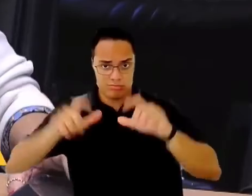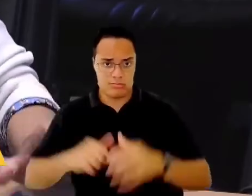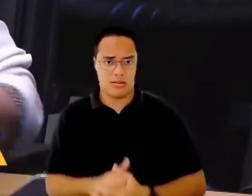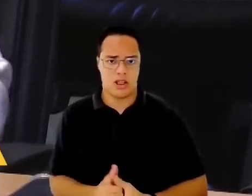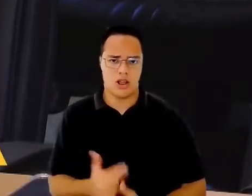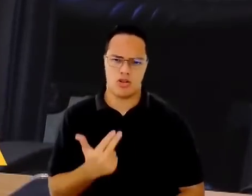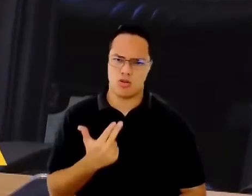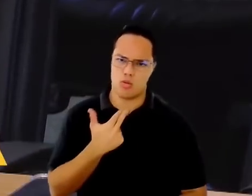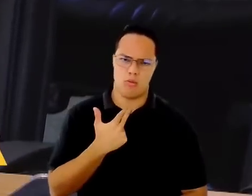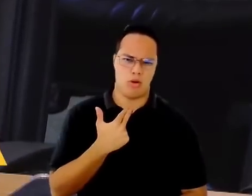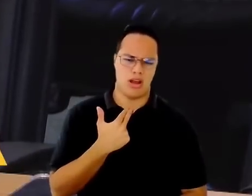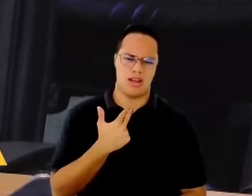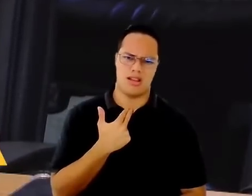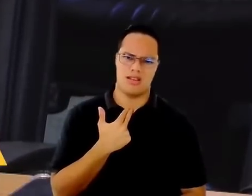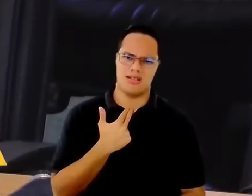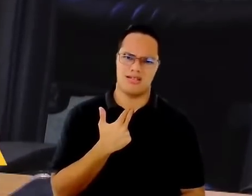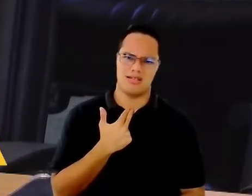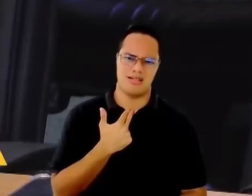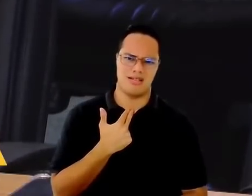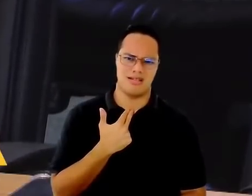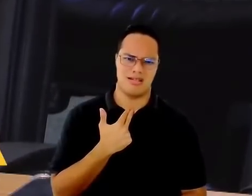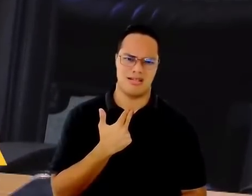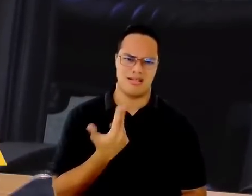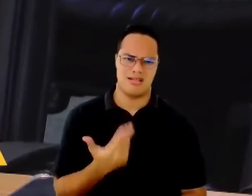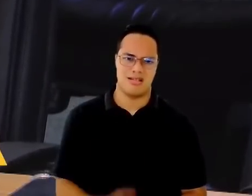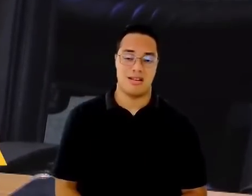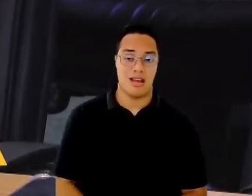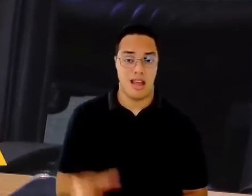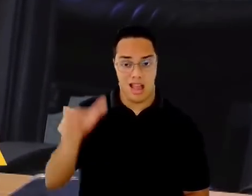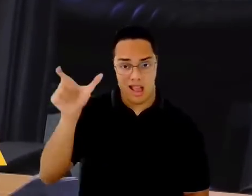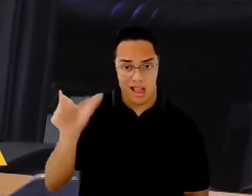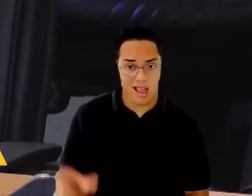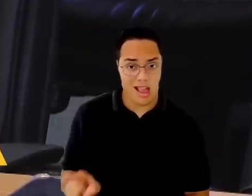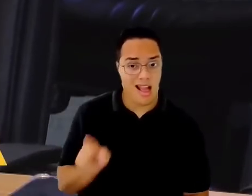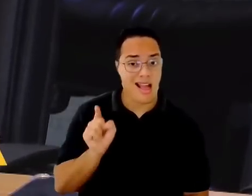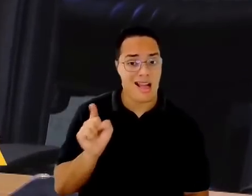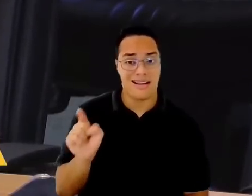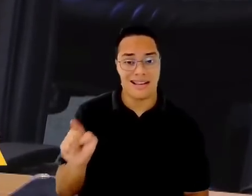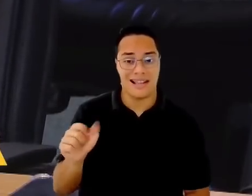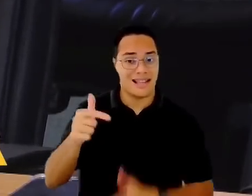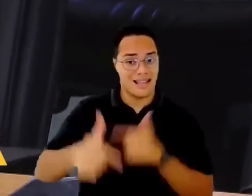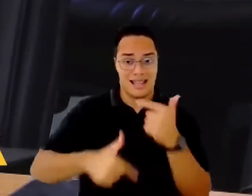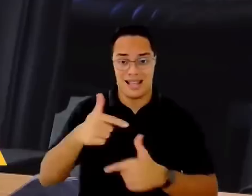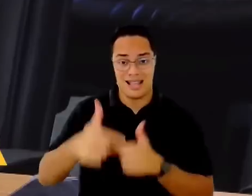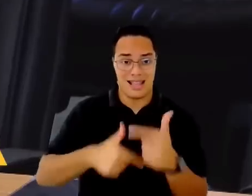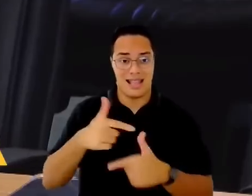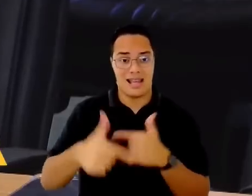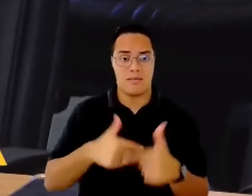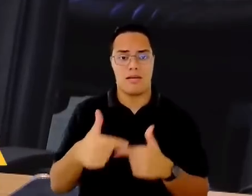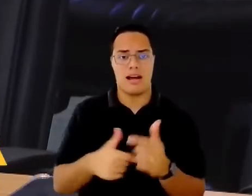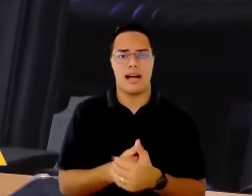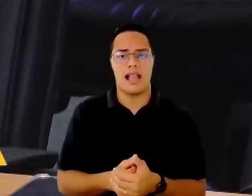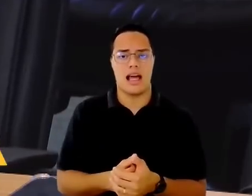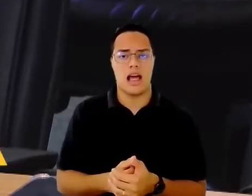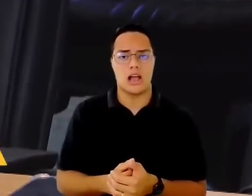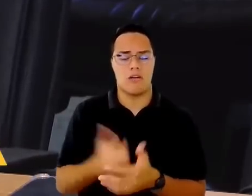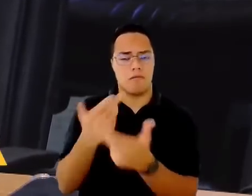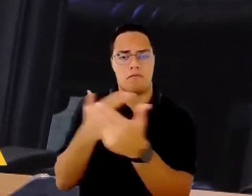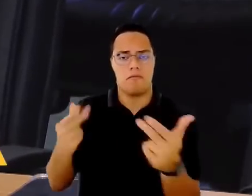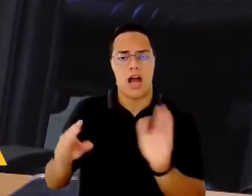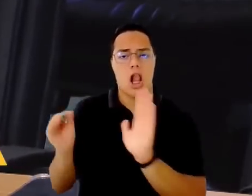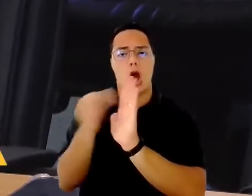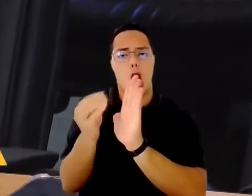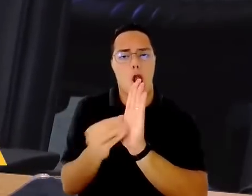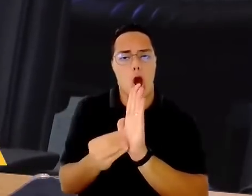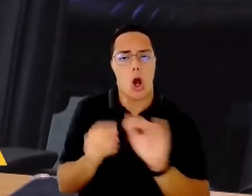e ele ainda por cima era uma pessoa que trabalha numa agência ele curtiu postagem do Lula ele